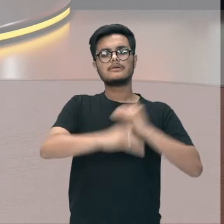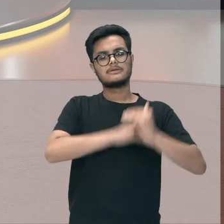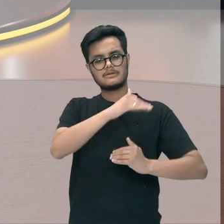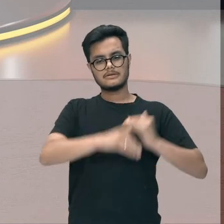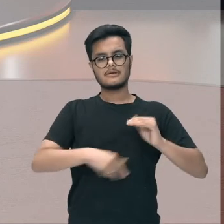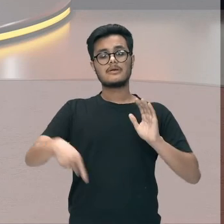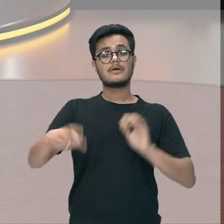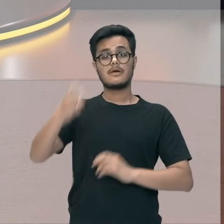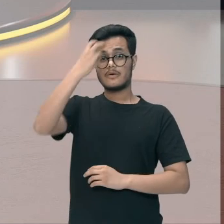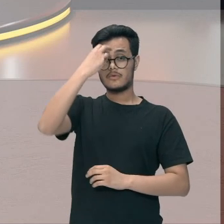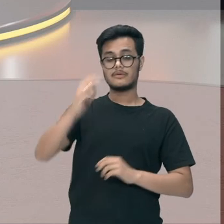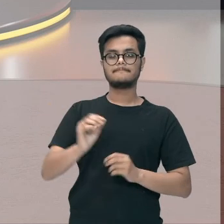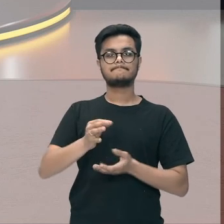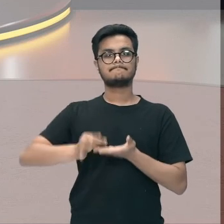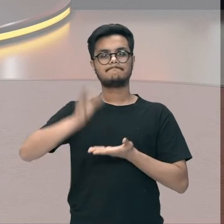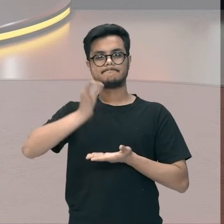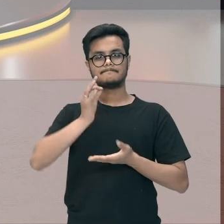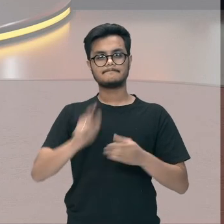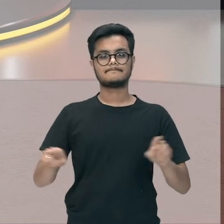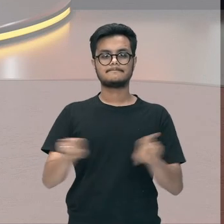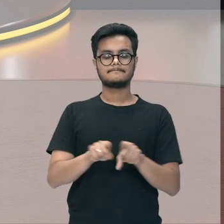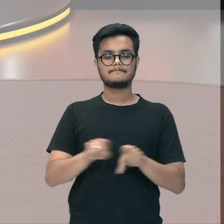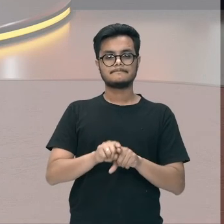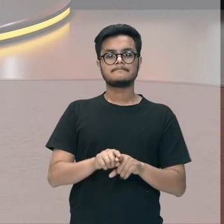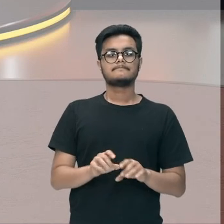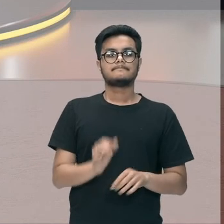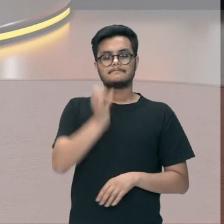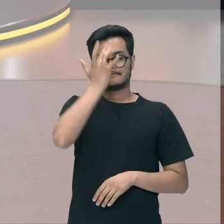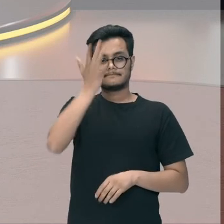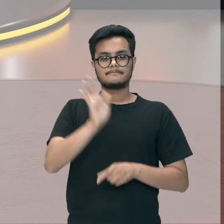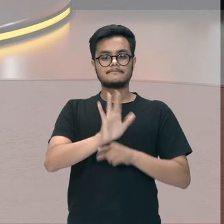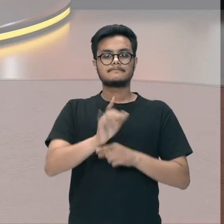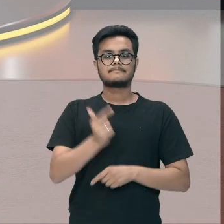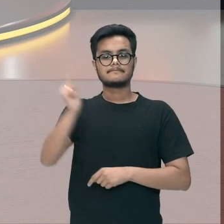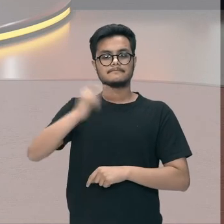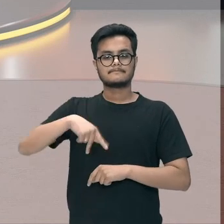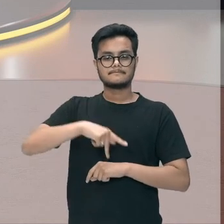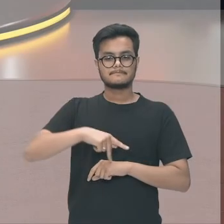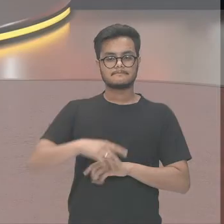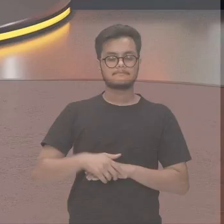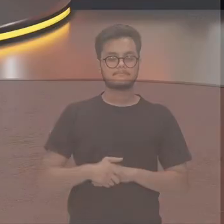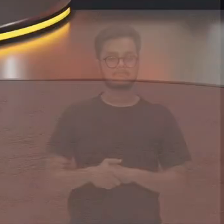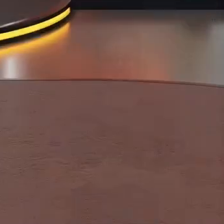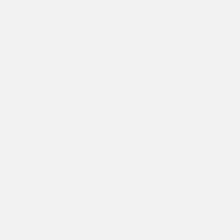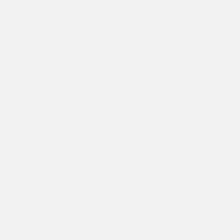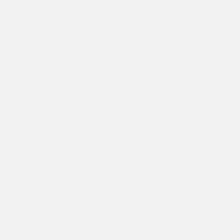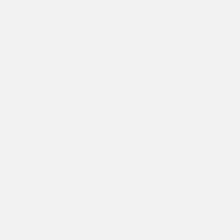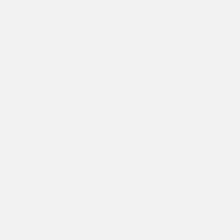cultura do café e também facilitar a sua exportação, certo?